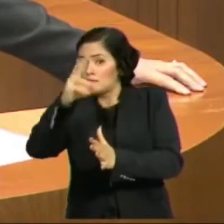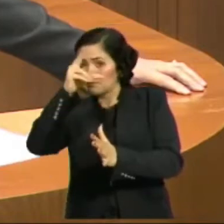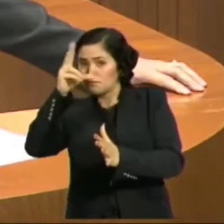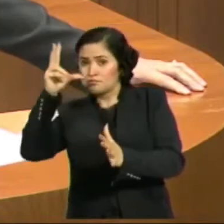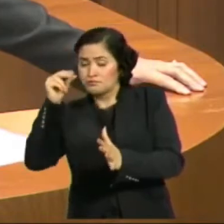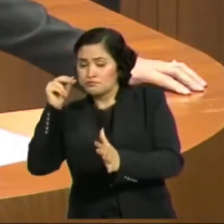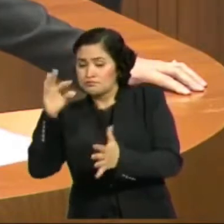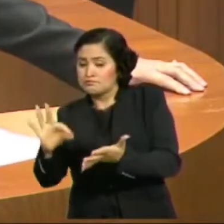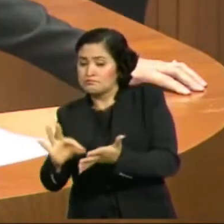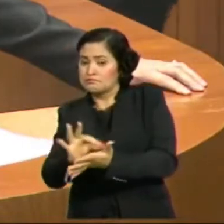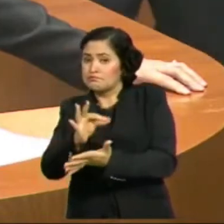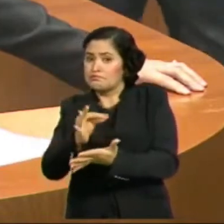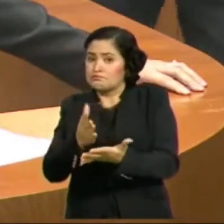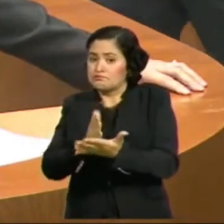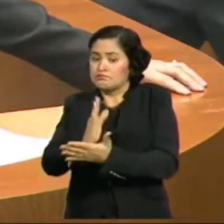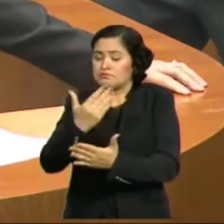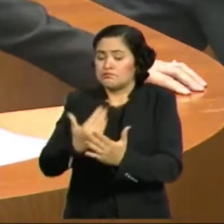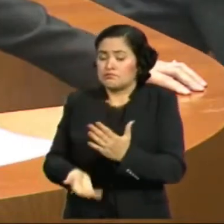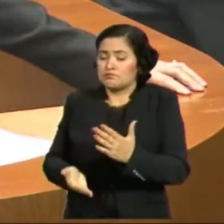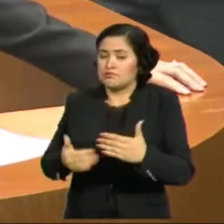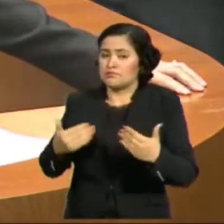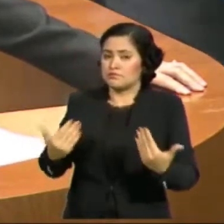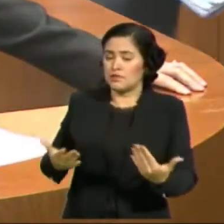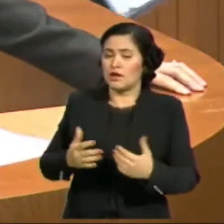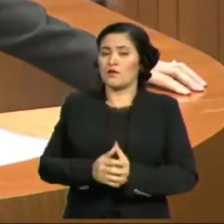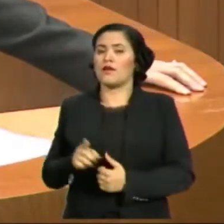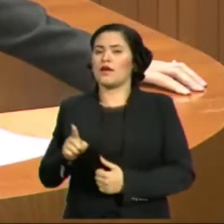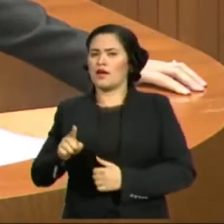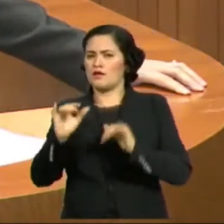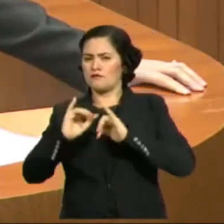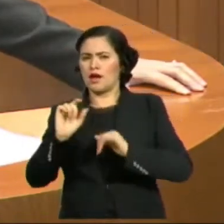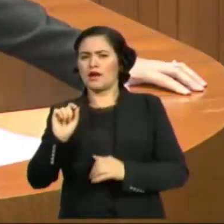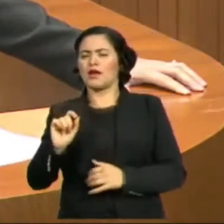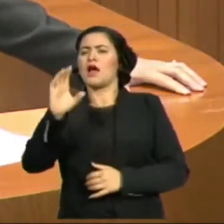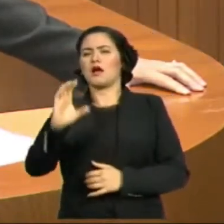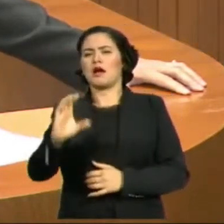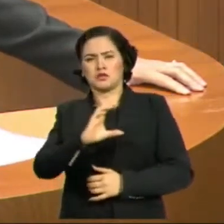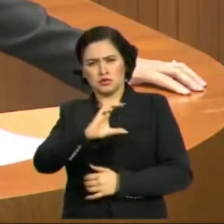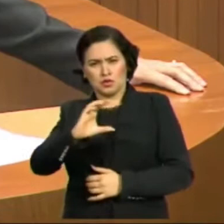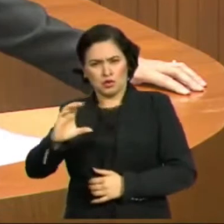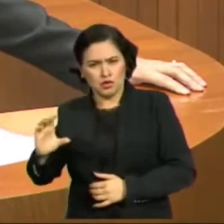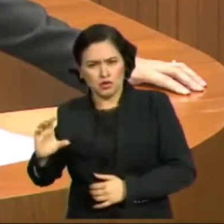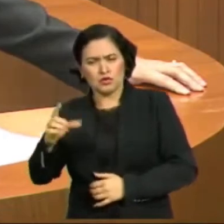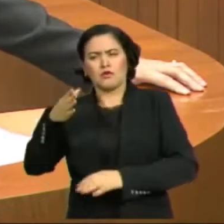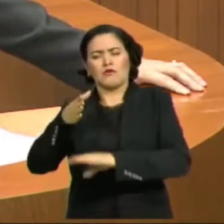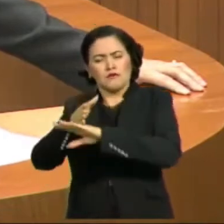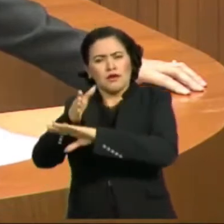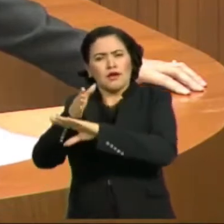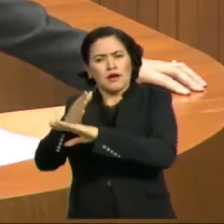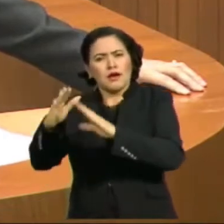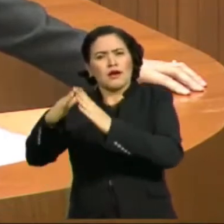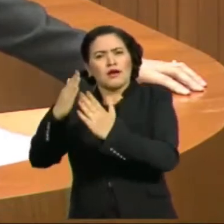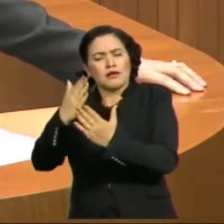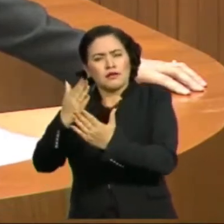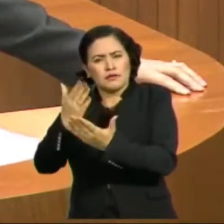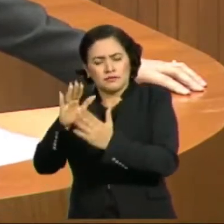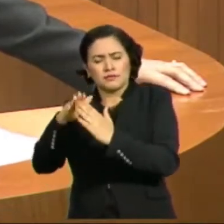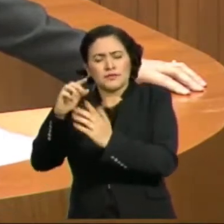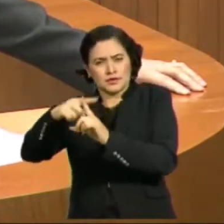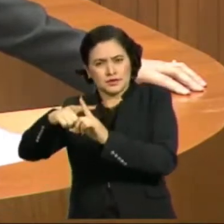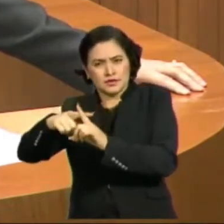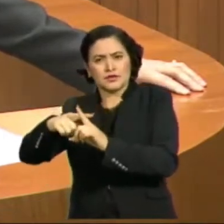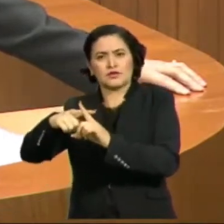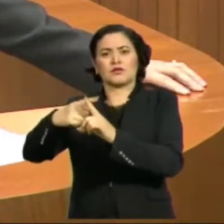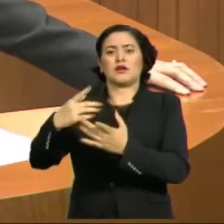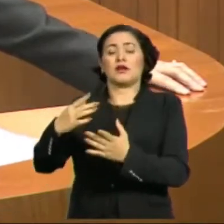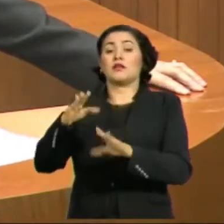se diz católico, praticante, e amigo também, é uma pessoa que é muito assídua nas igrejas evangélicas, ele